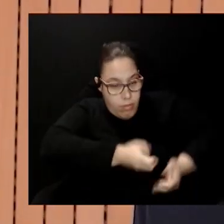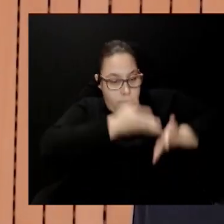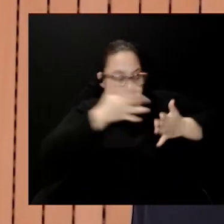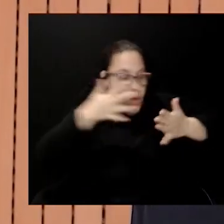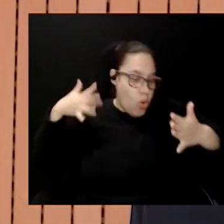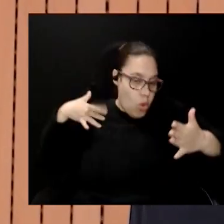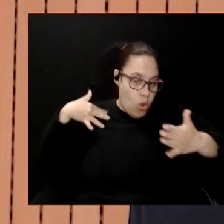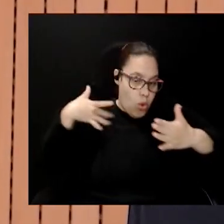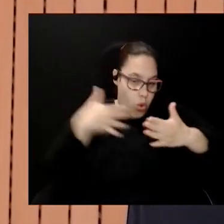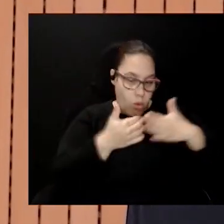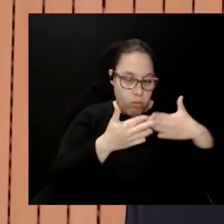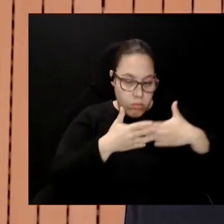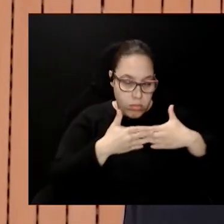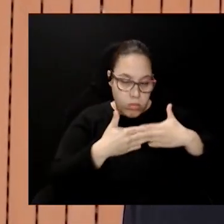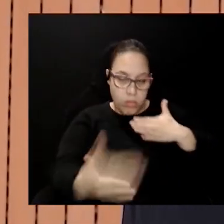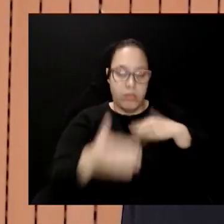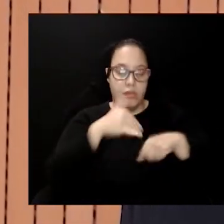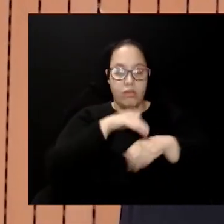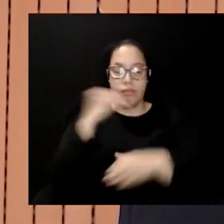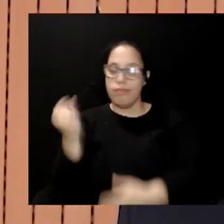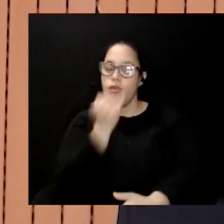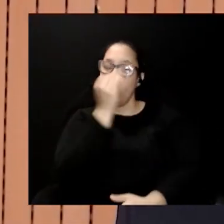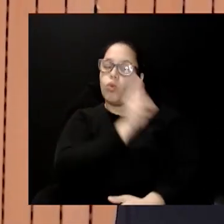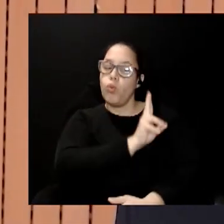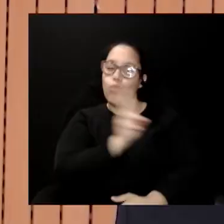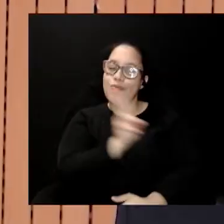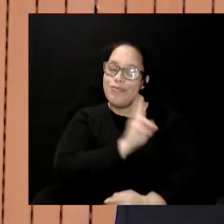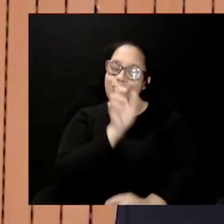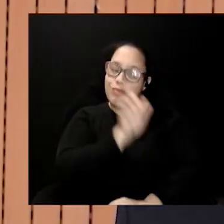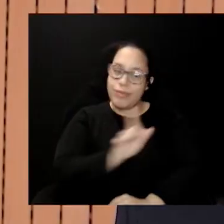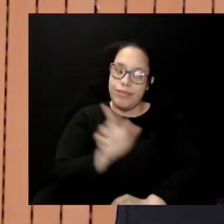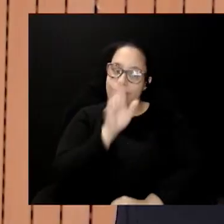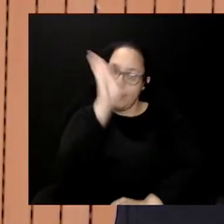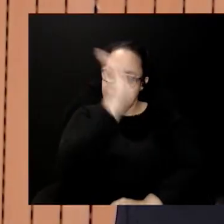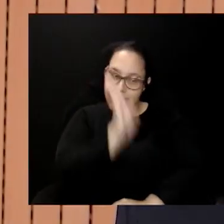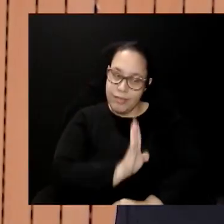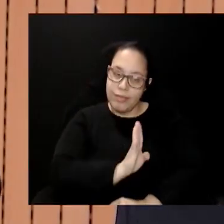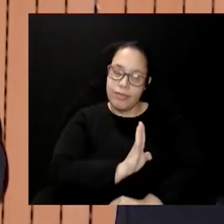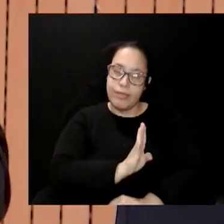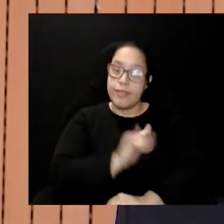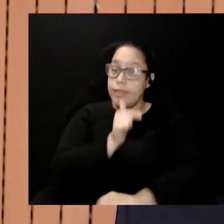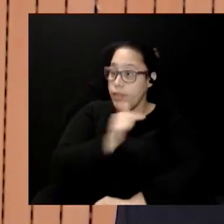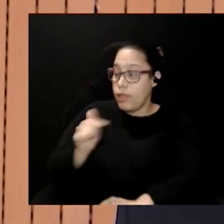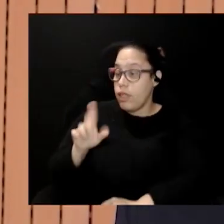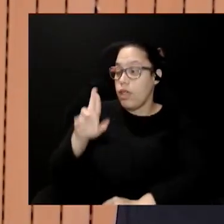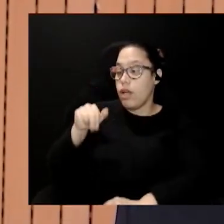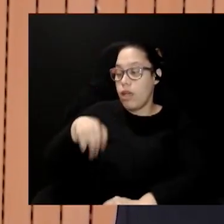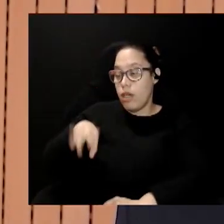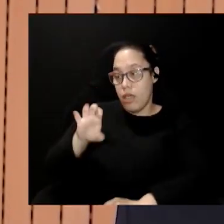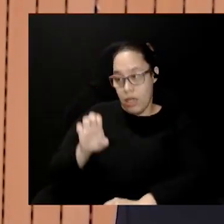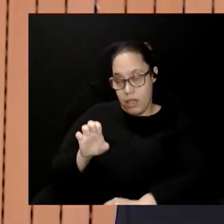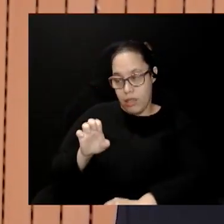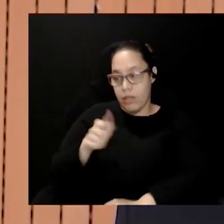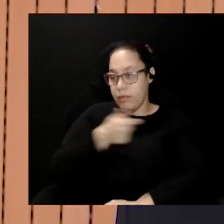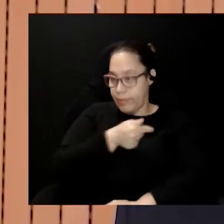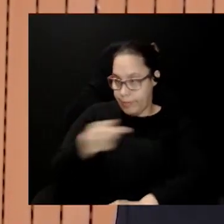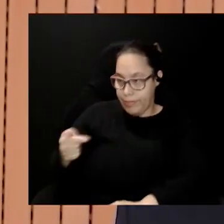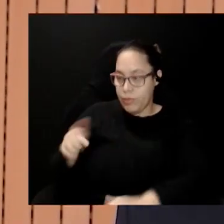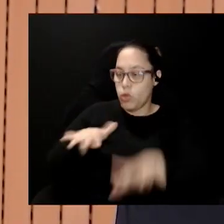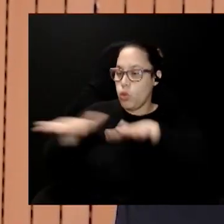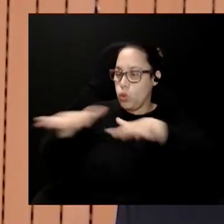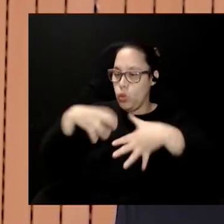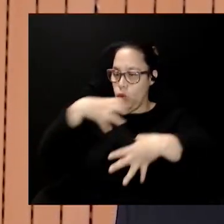dos mais importantes nomes da literatura brasileira. A Semana Guilherme de Almeida é uma semana que mobiliza toda a nossa